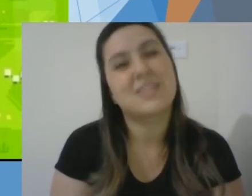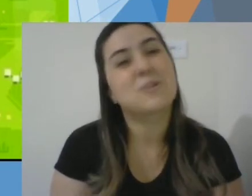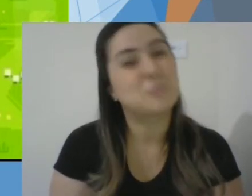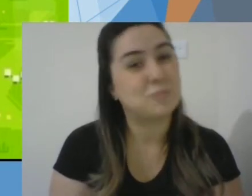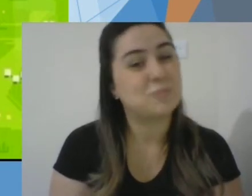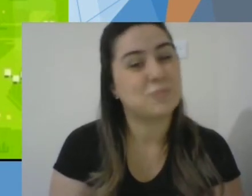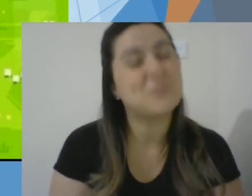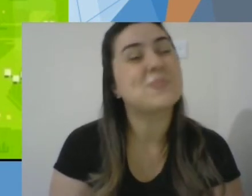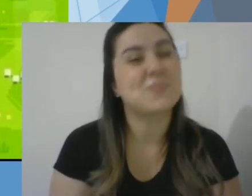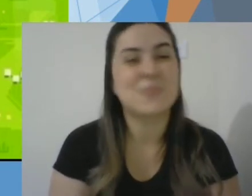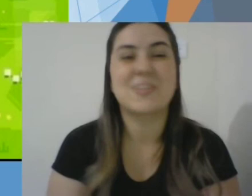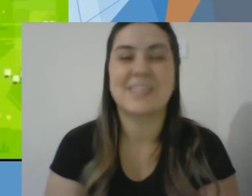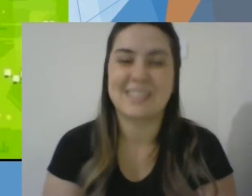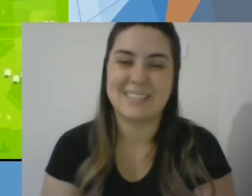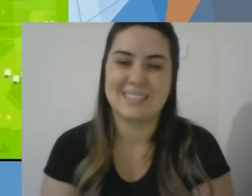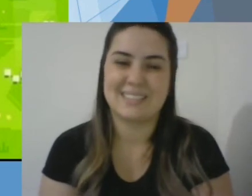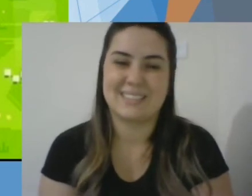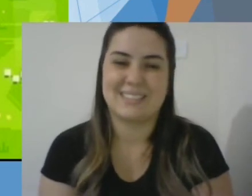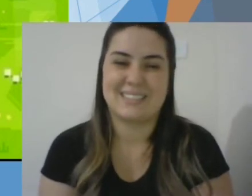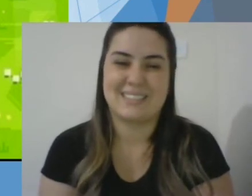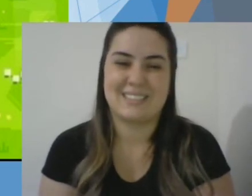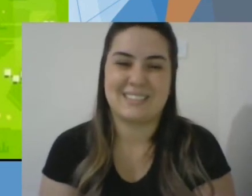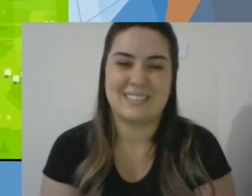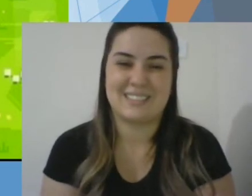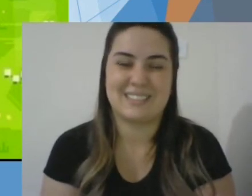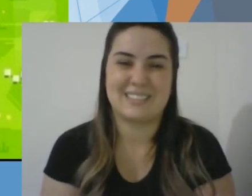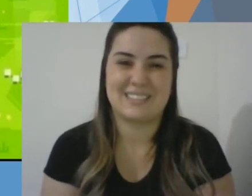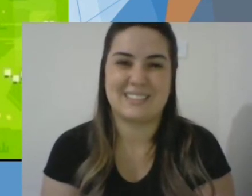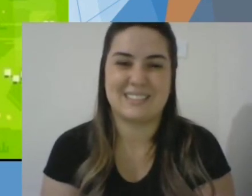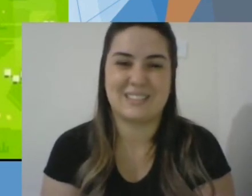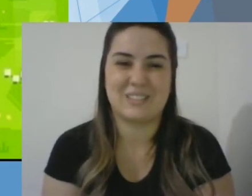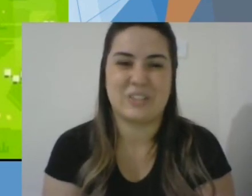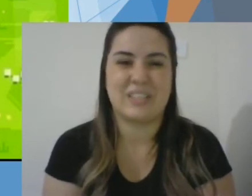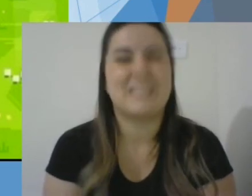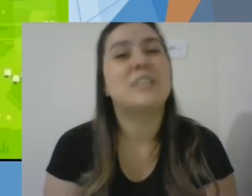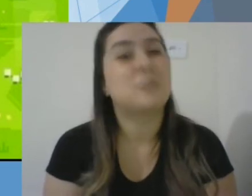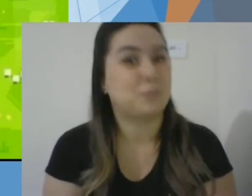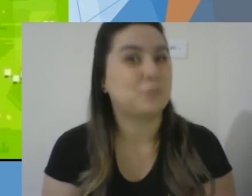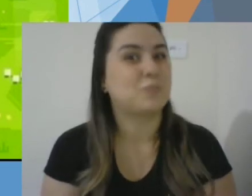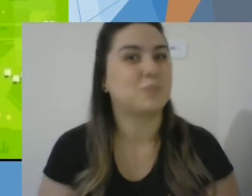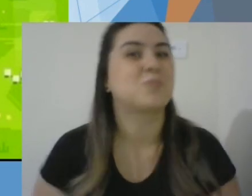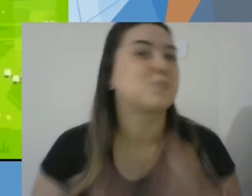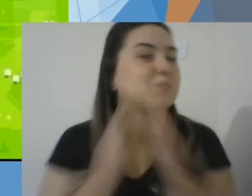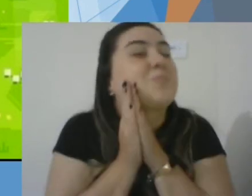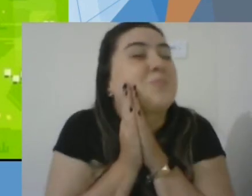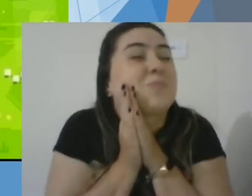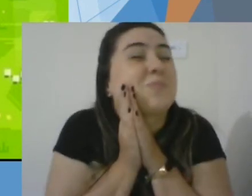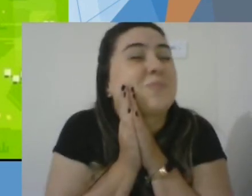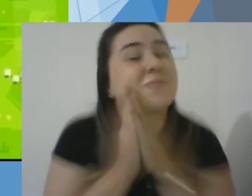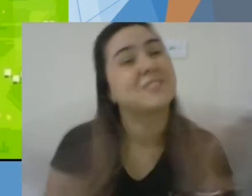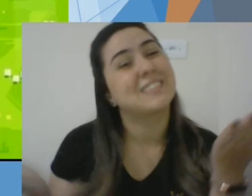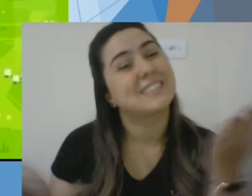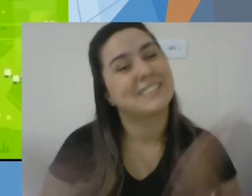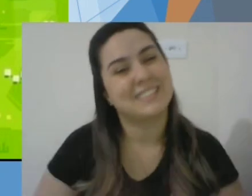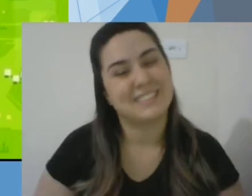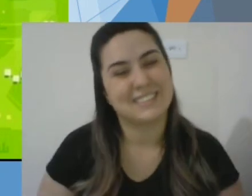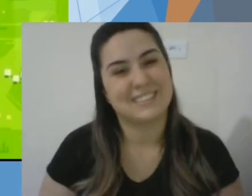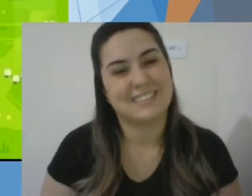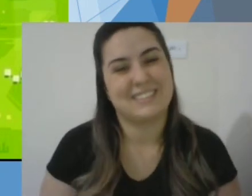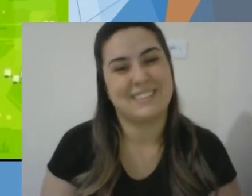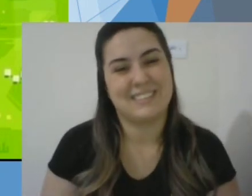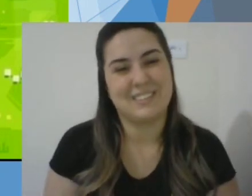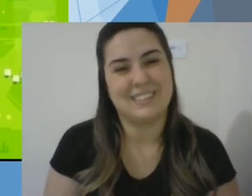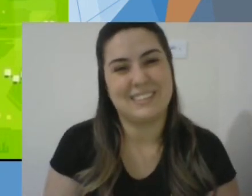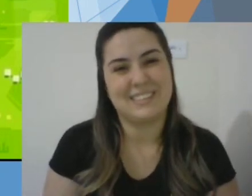E a tia Bia vai fazer de tudo para que o ensino seja maravilhoso. E aqui vai meu muito obrigado a todos que estão